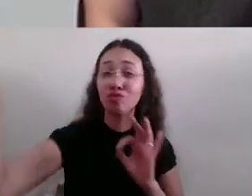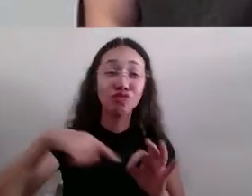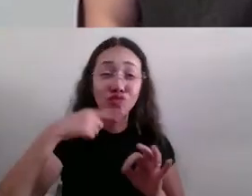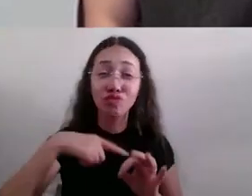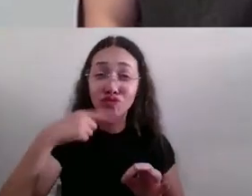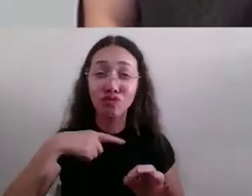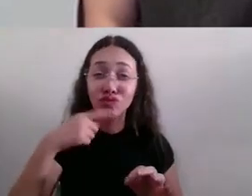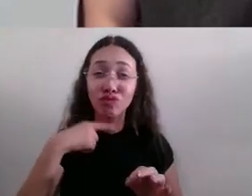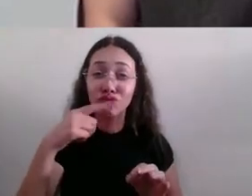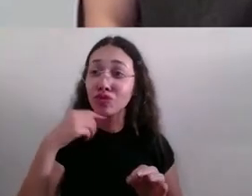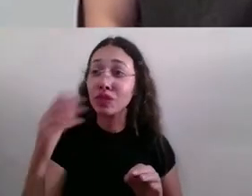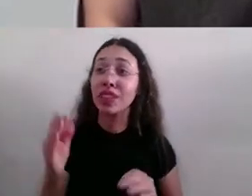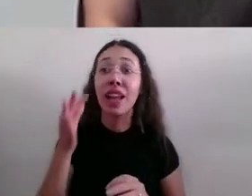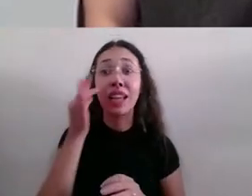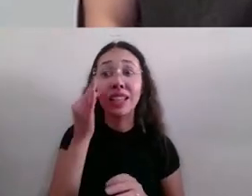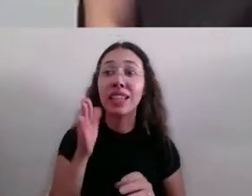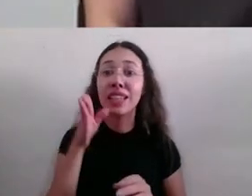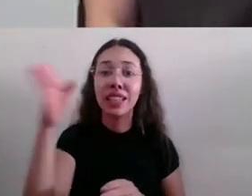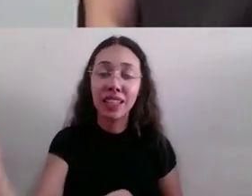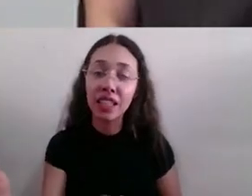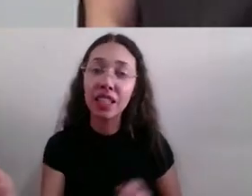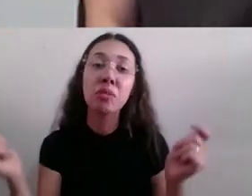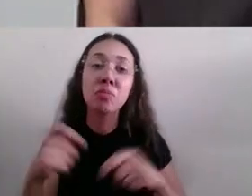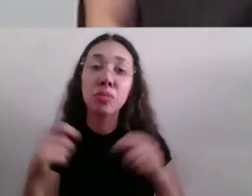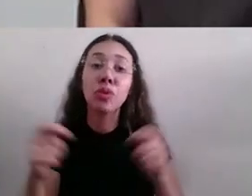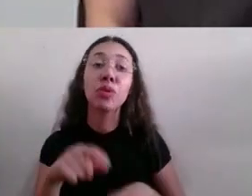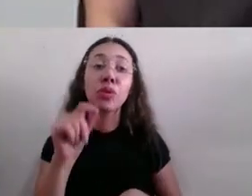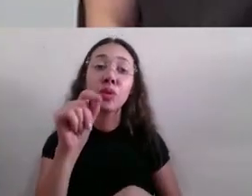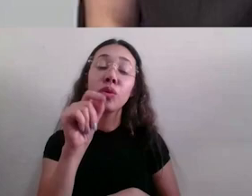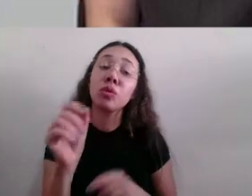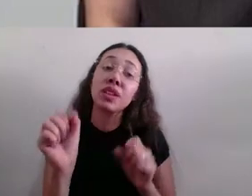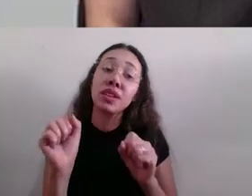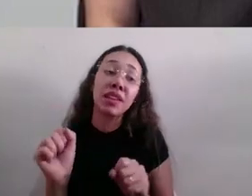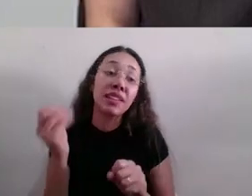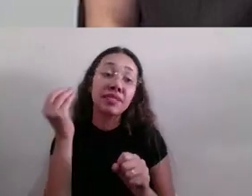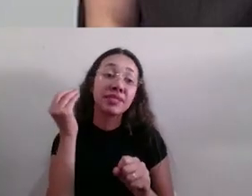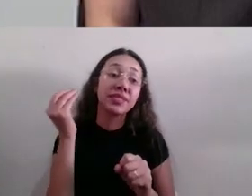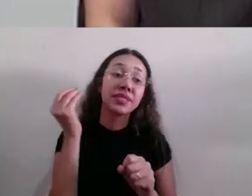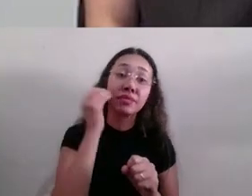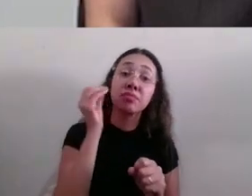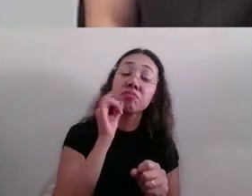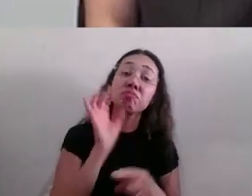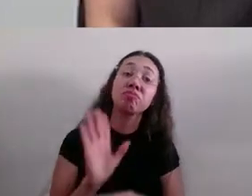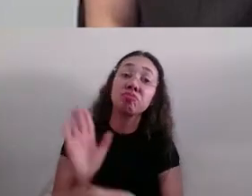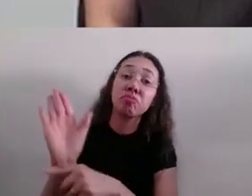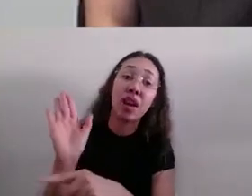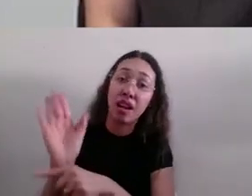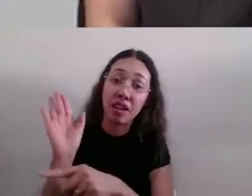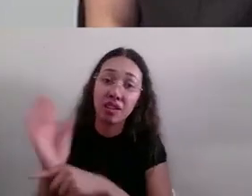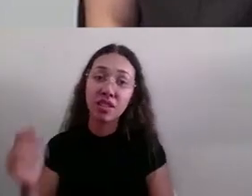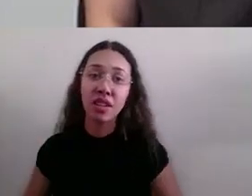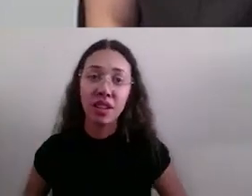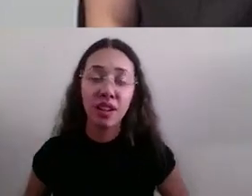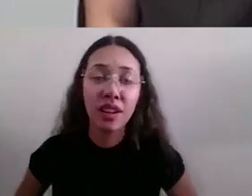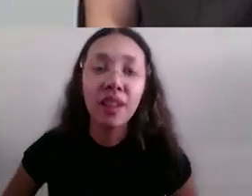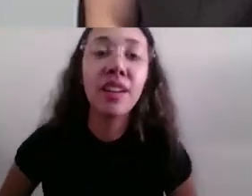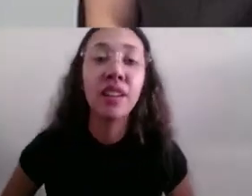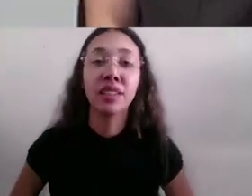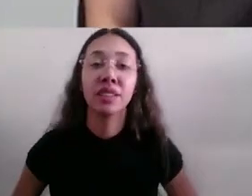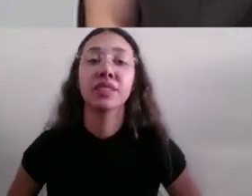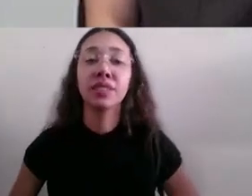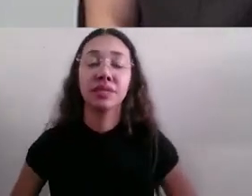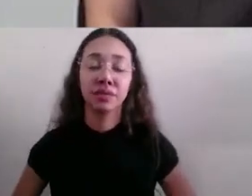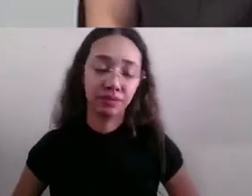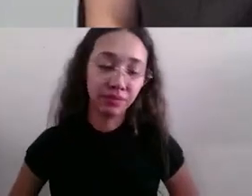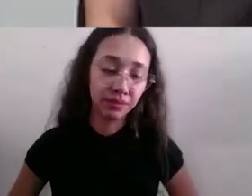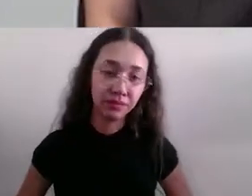audiências, gerenciamento de perícias, pudessem ter algum tipo de auxílio. E no final, em razão dessas constatações